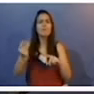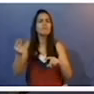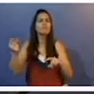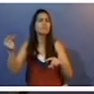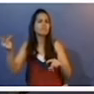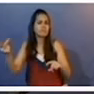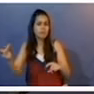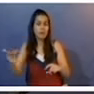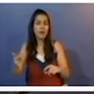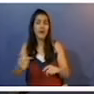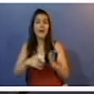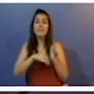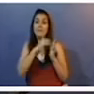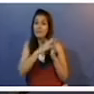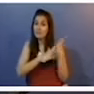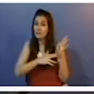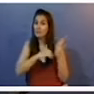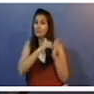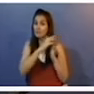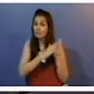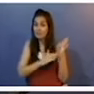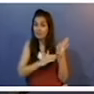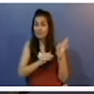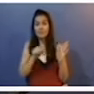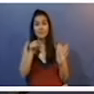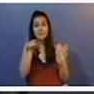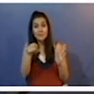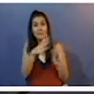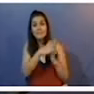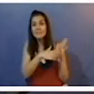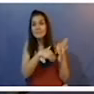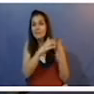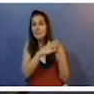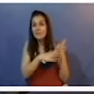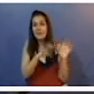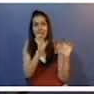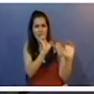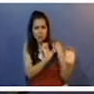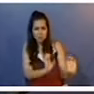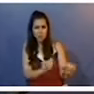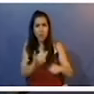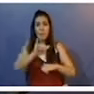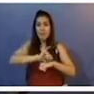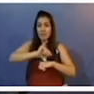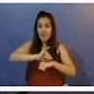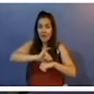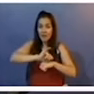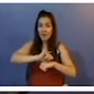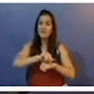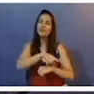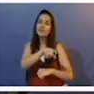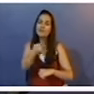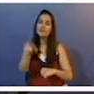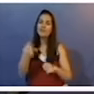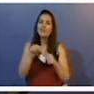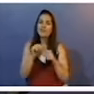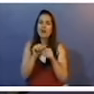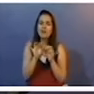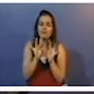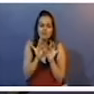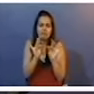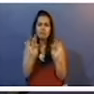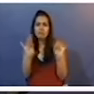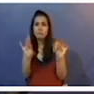é usando a pintura. Então, quando você pinta essas estruturas metálicas, você forma uma película